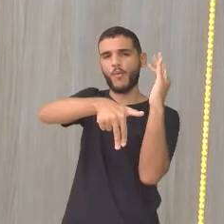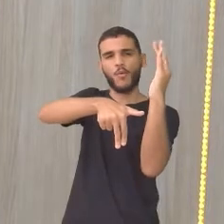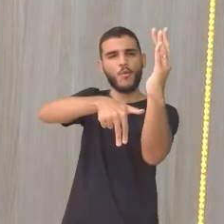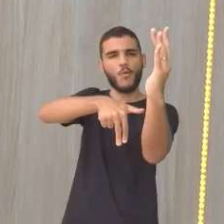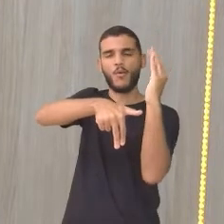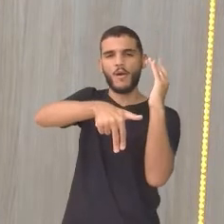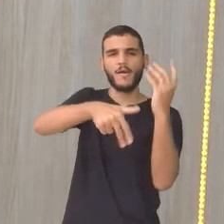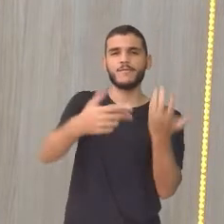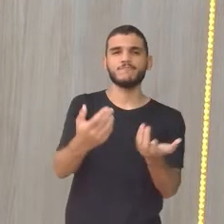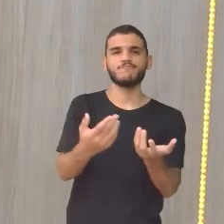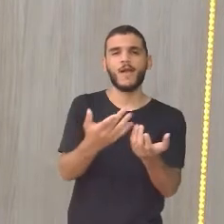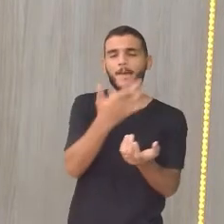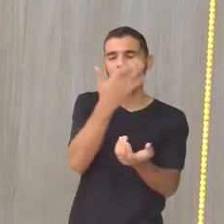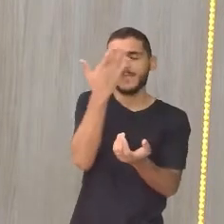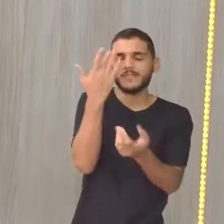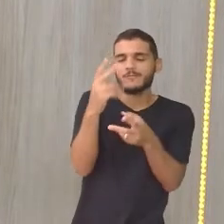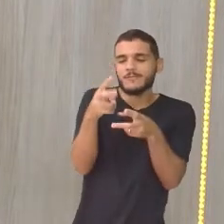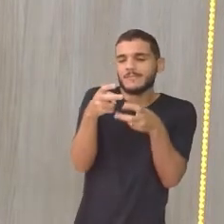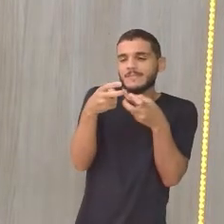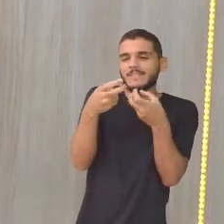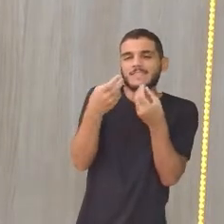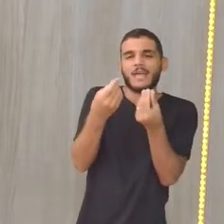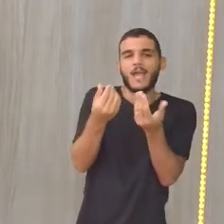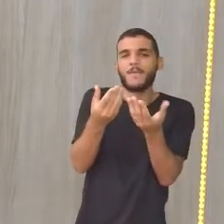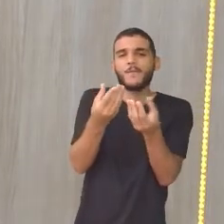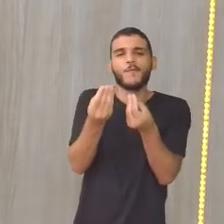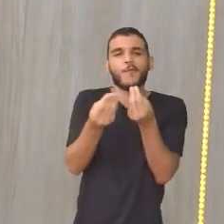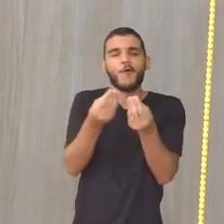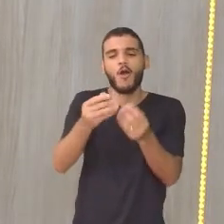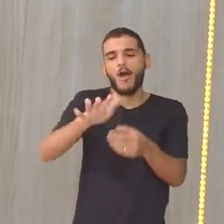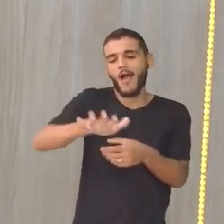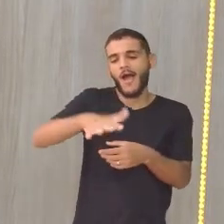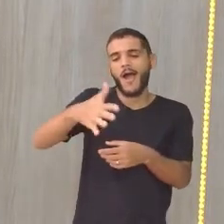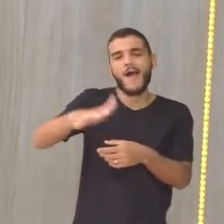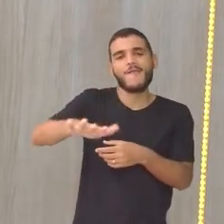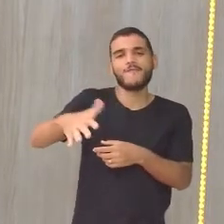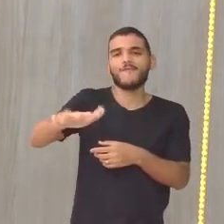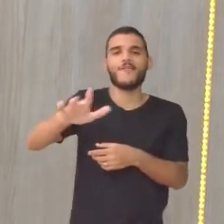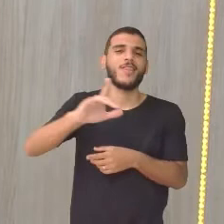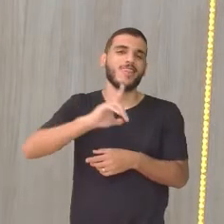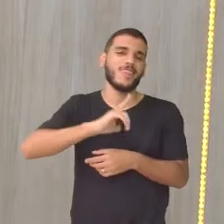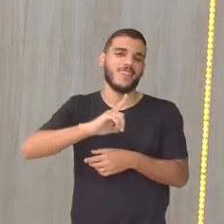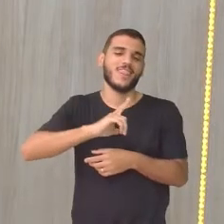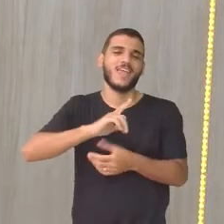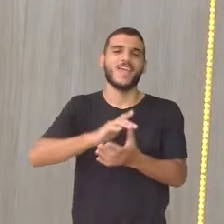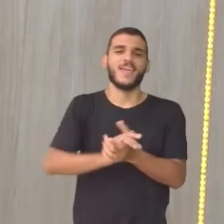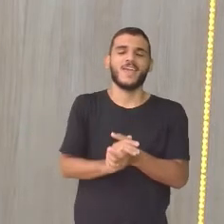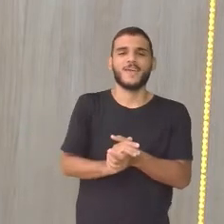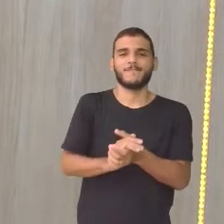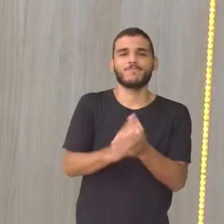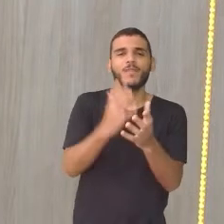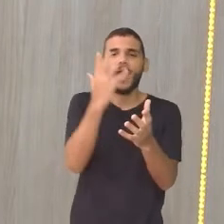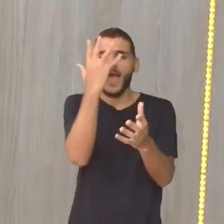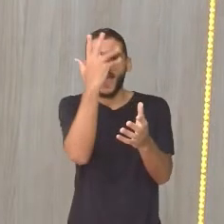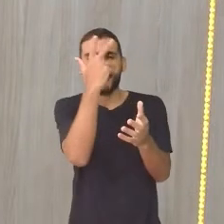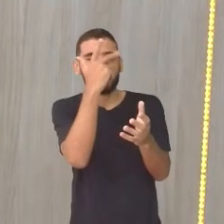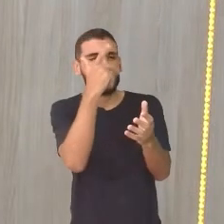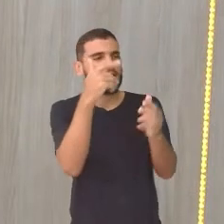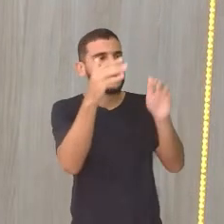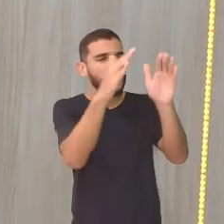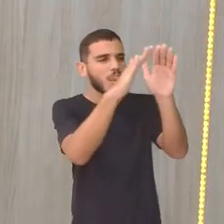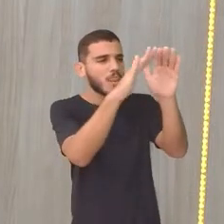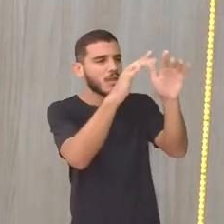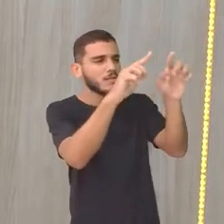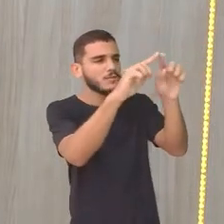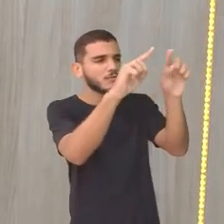a textura das folhas, a beleza que tem, os formatos de cada uma delas. E aí, comparar um